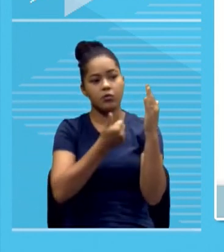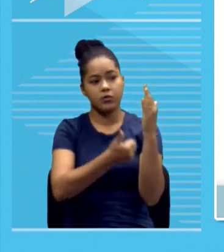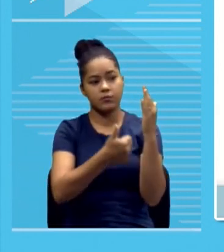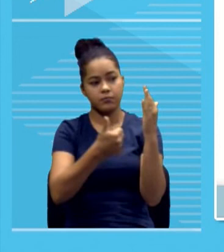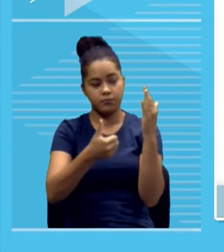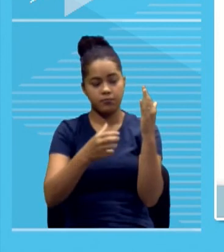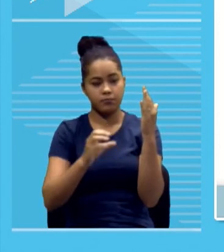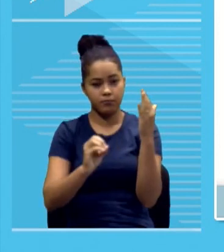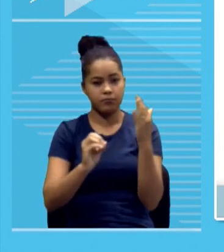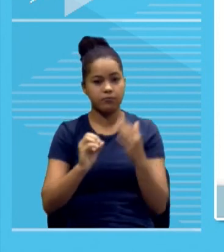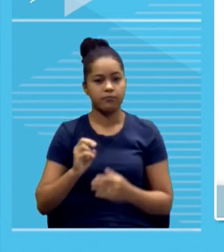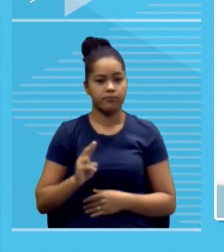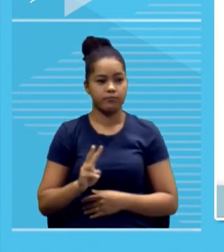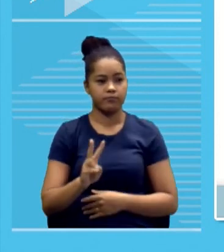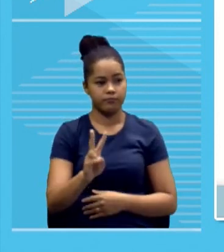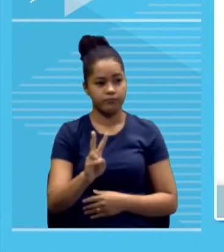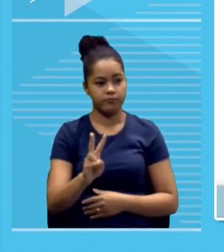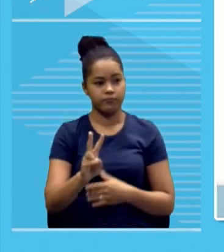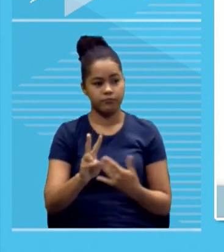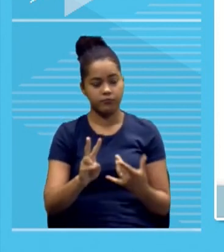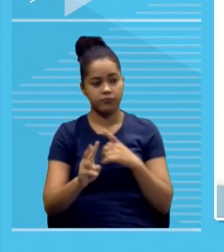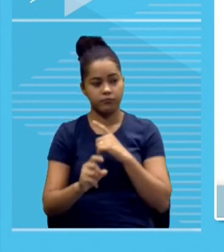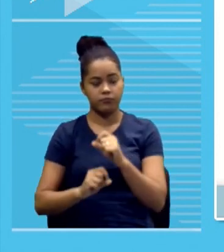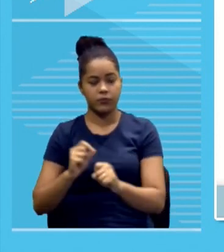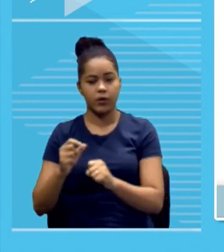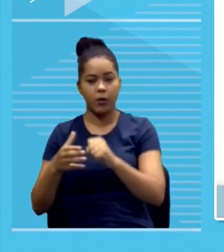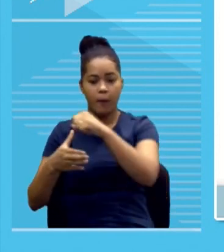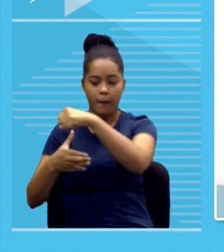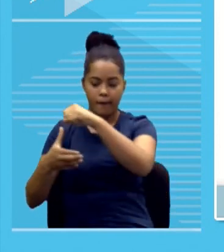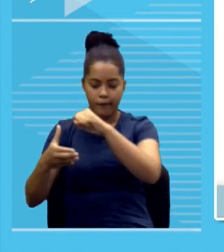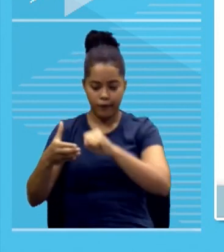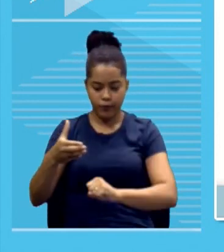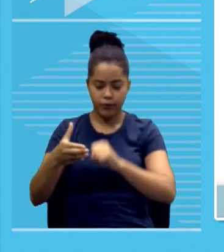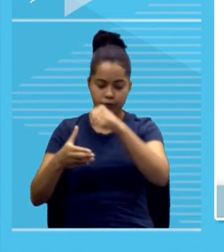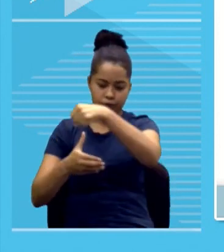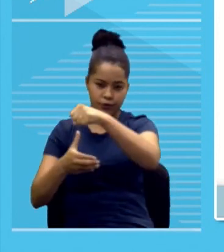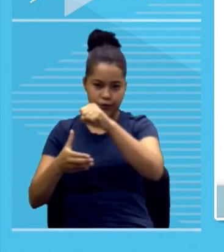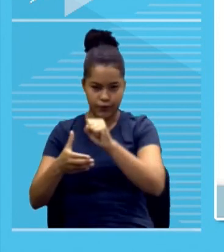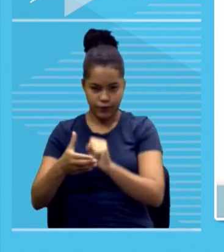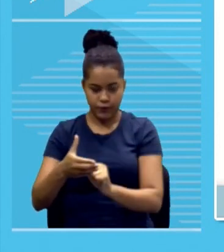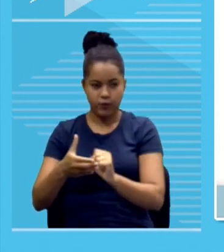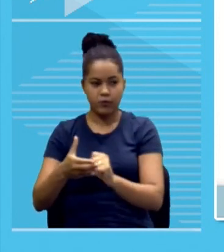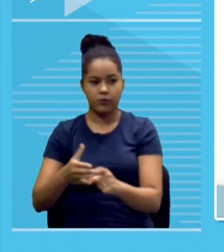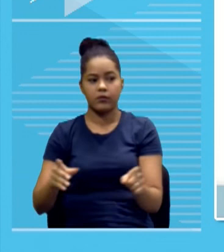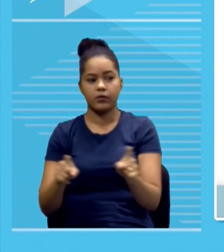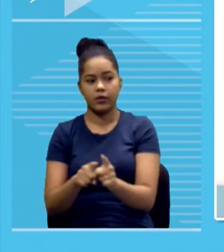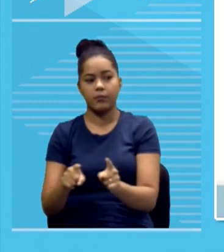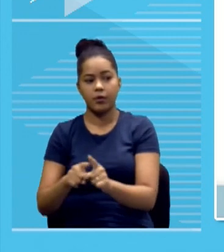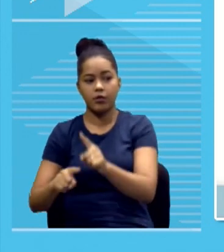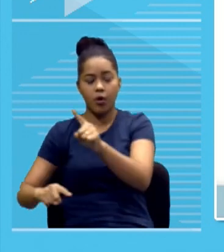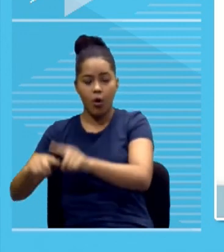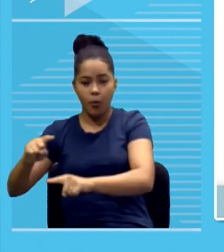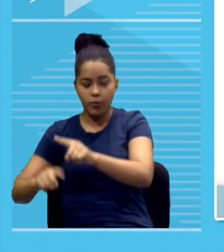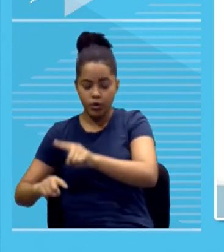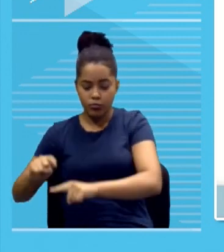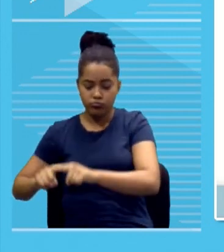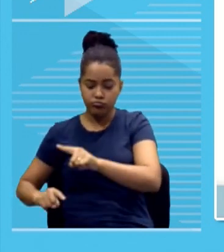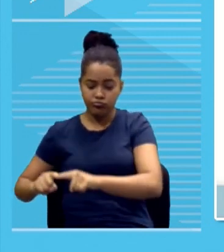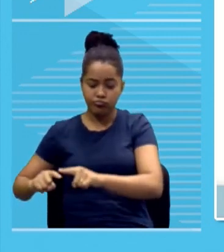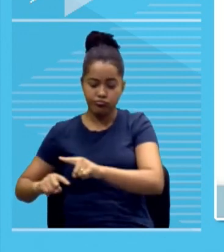sistema, eu tenho um equipamento de segurança, que é o fusível, e tenho todos esses aparelhos